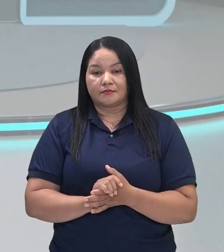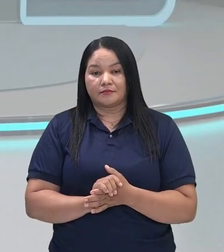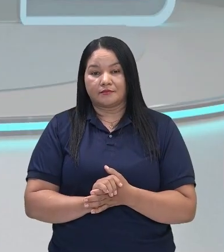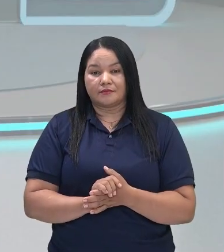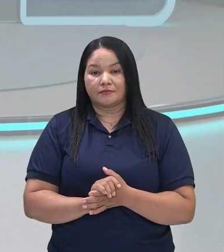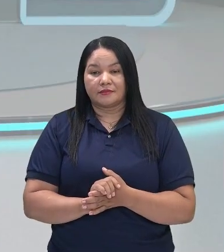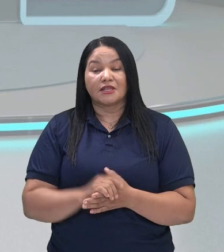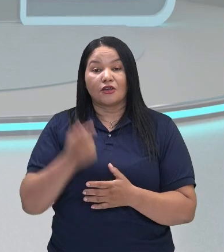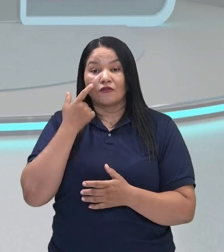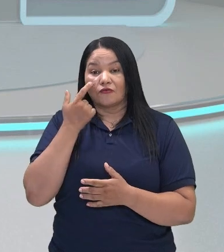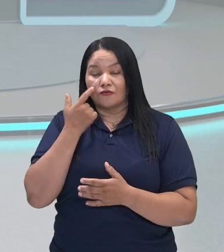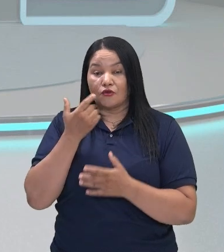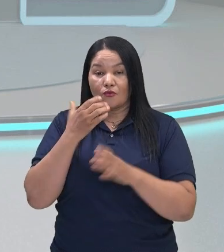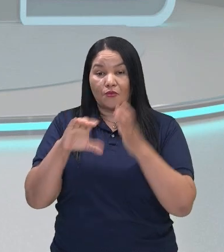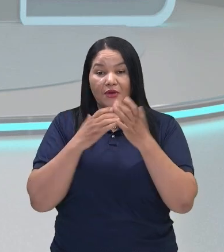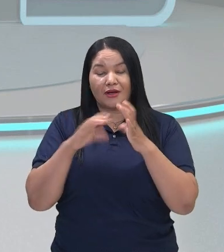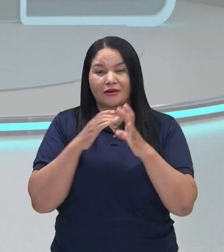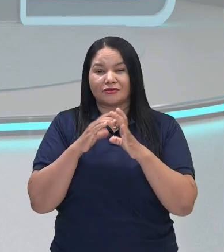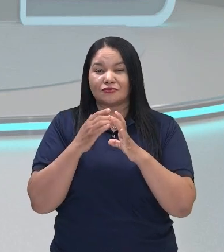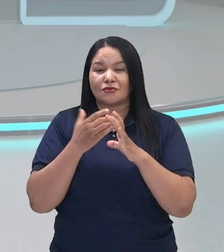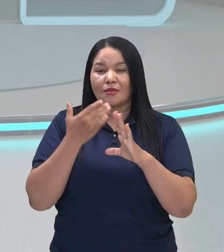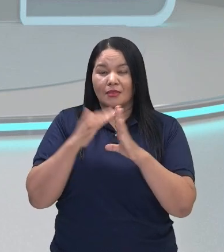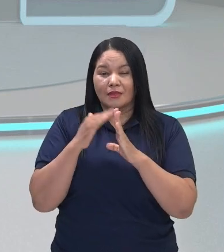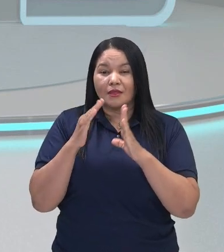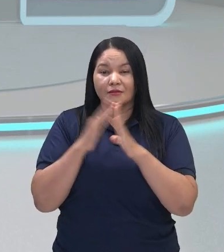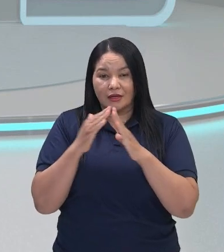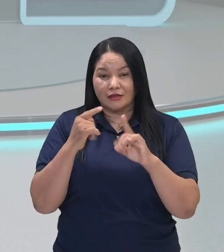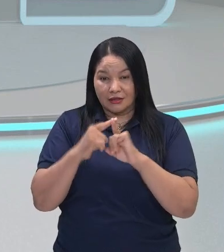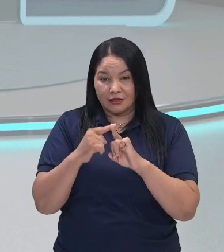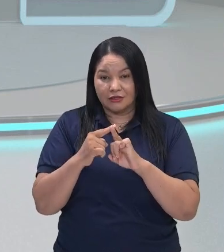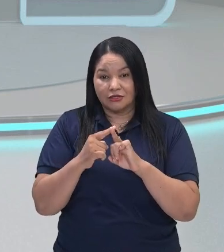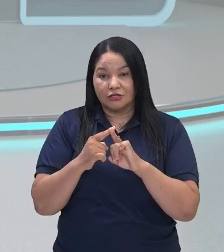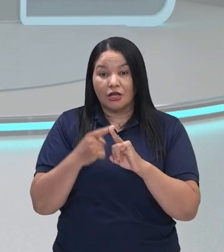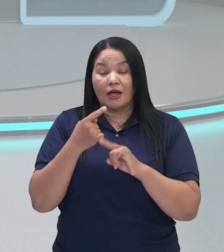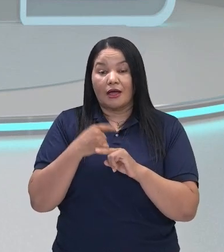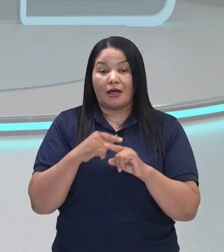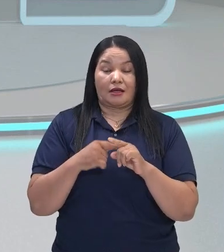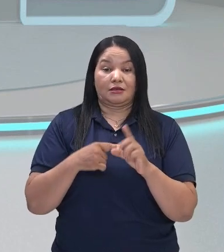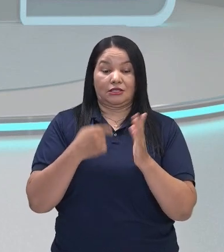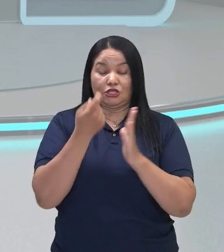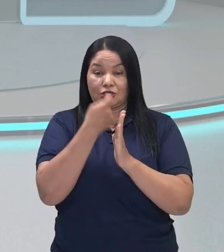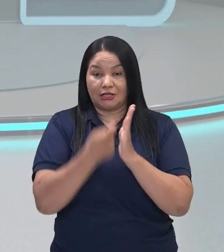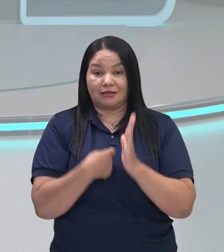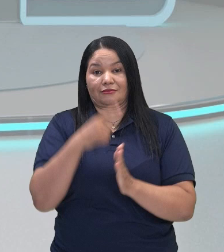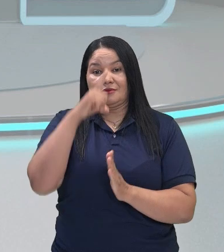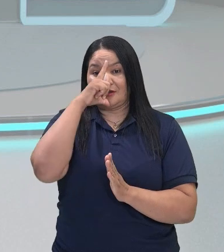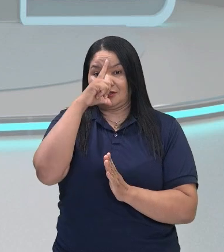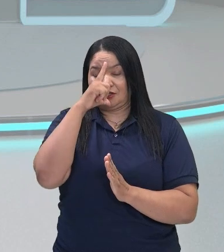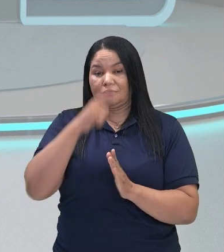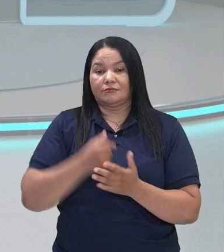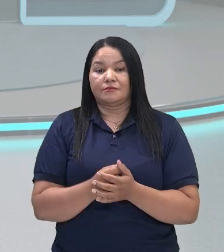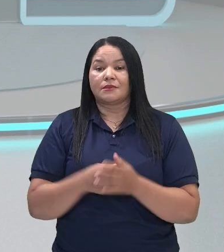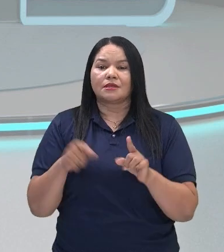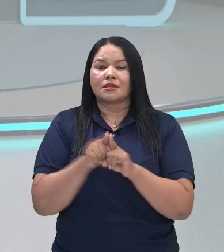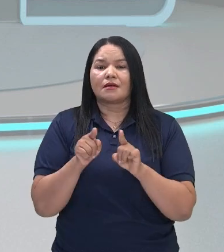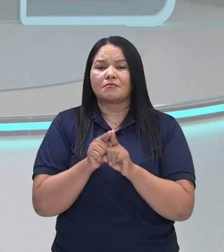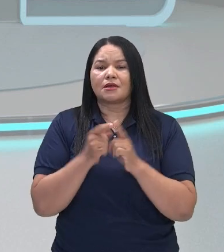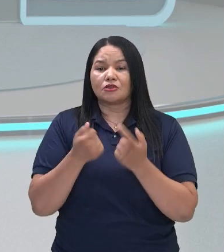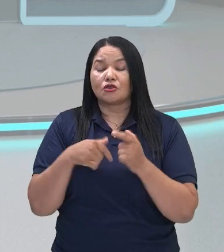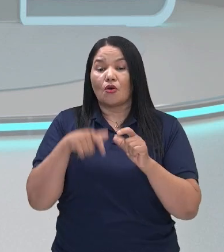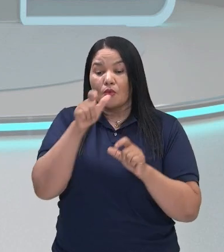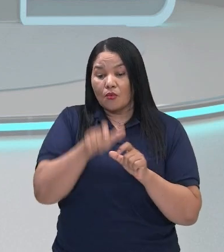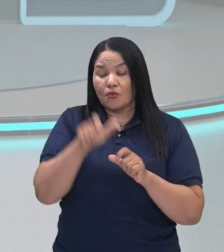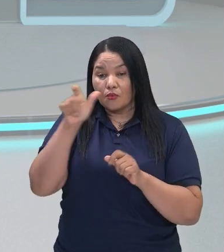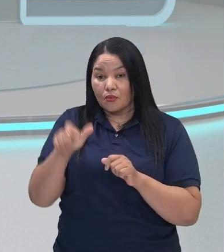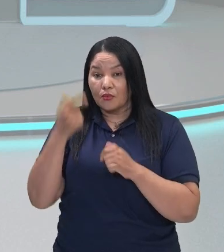Aqui de um lado, você consegue enxergar o original em latim. E ali também. Mas